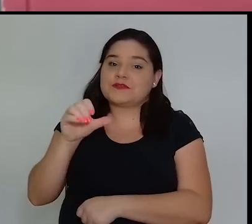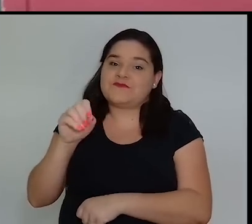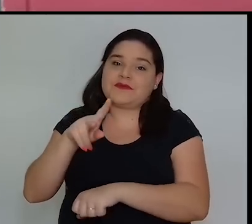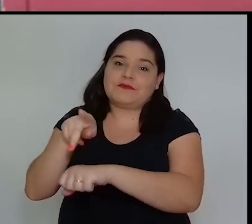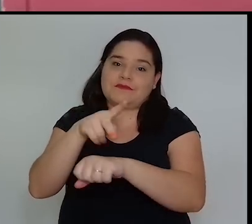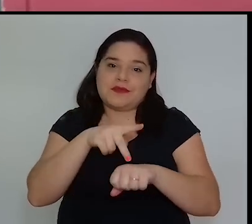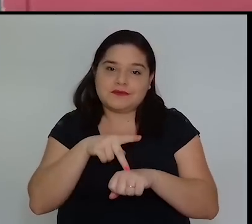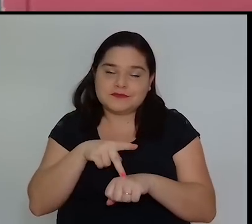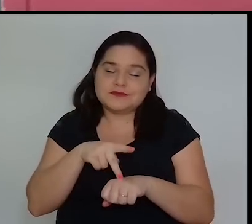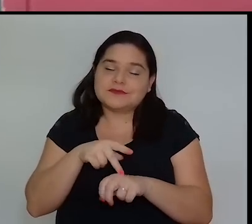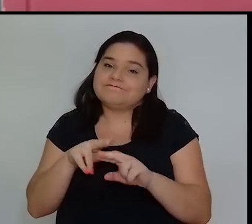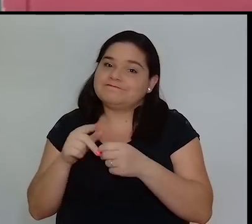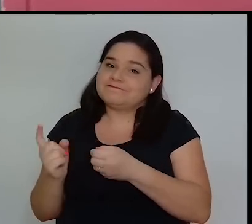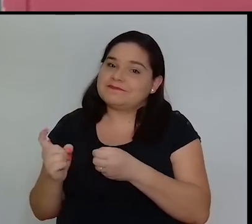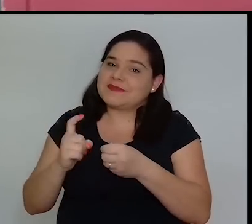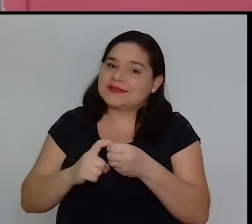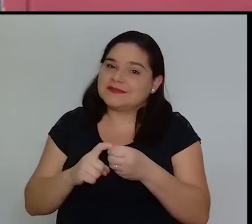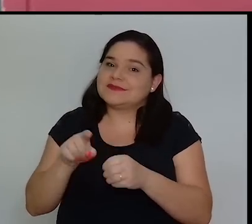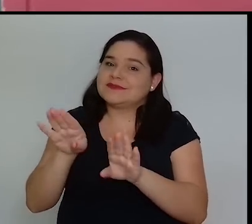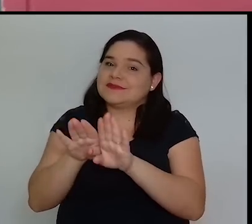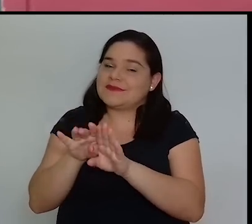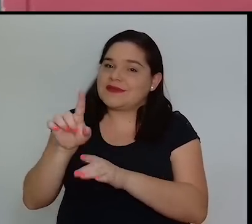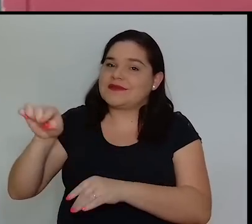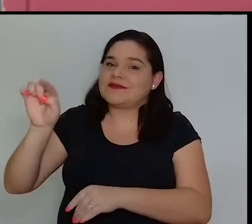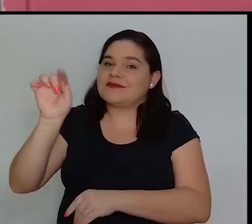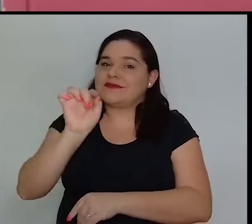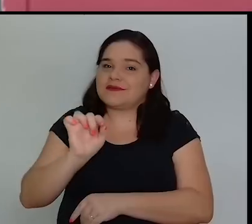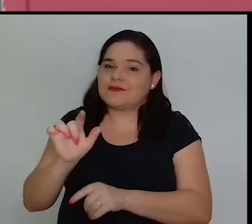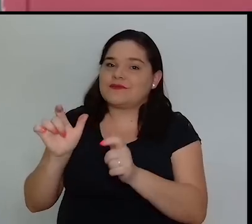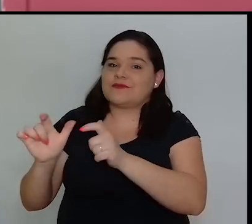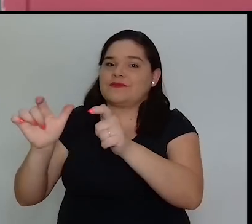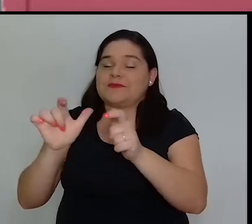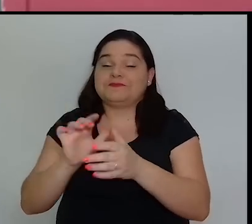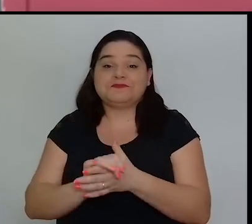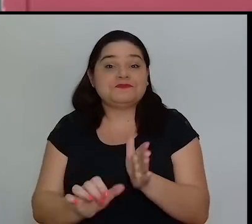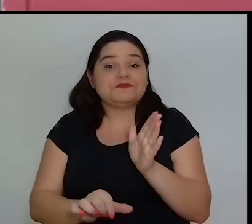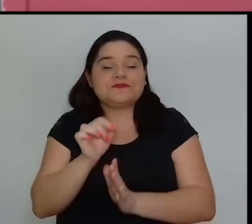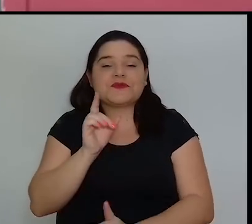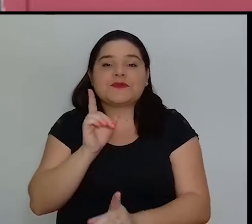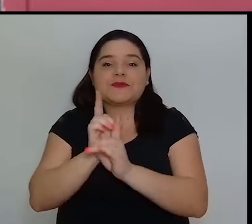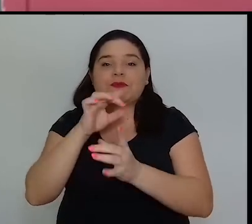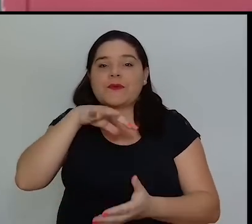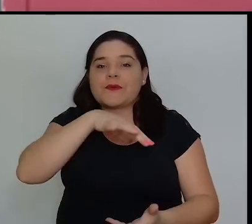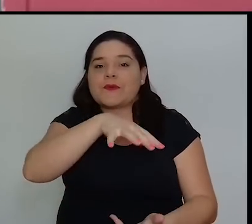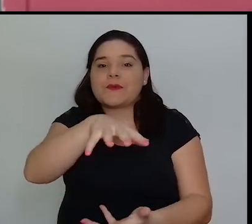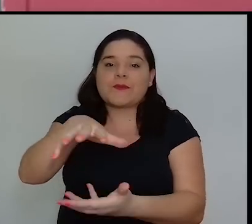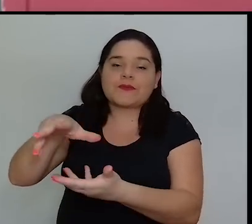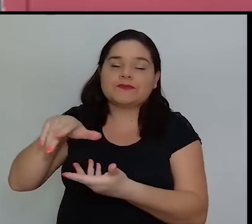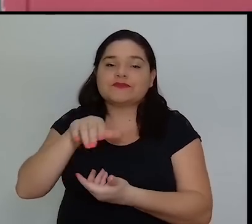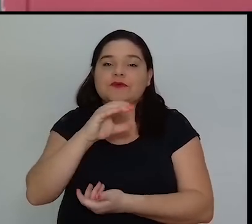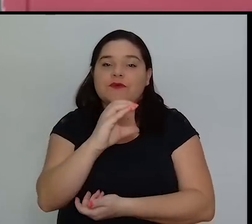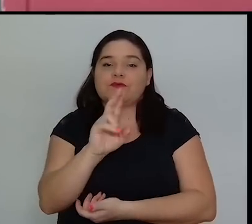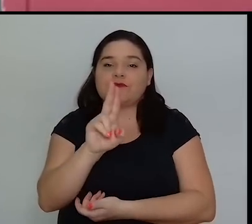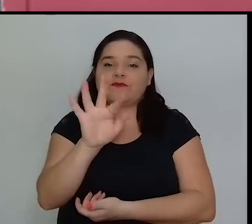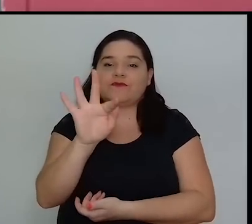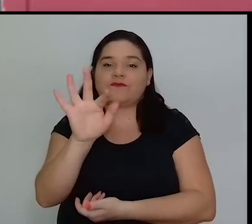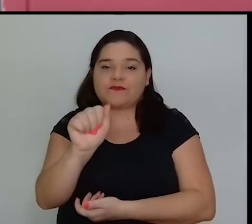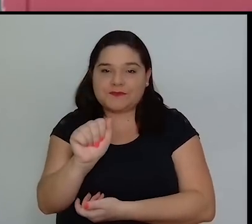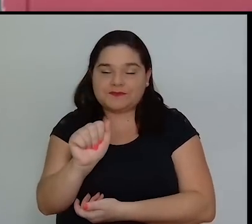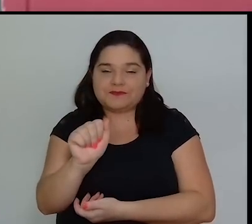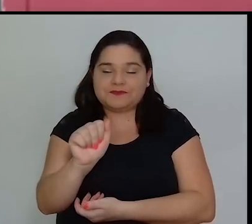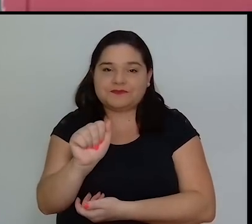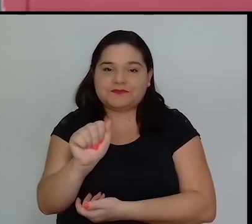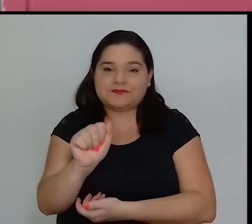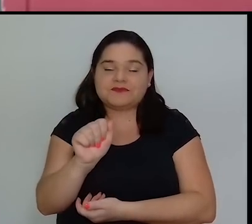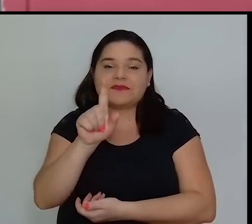ela podia ser uma parceira Nossa também nestes lugares então nós fizemos o primeiro encontro Global da culpa em que a gente chamou em que a gente ia montar